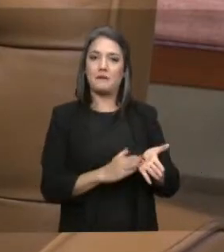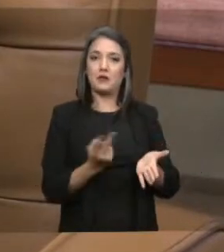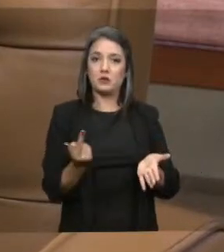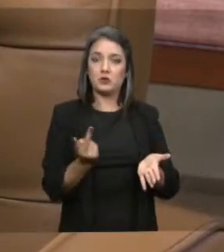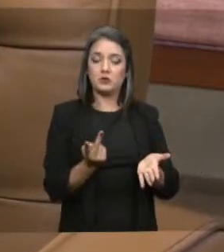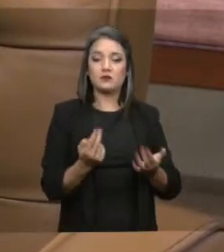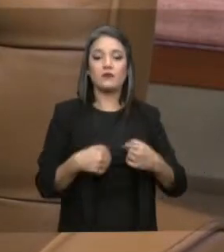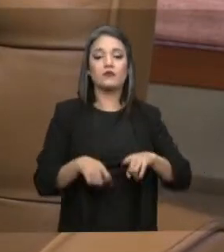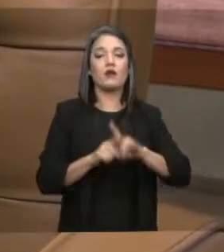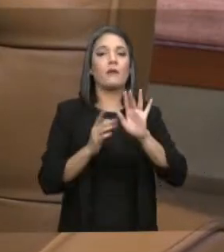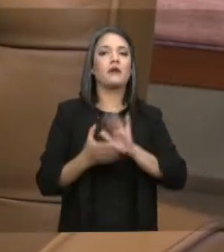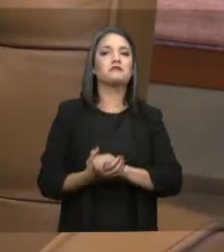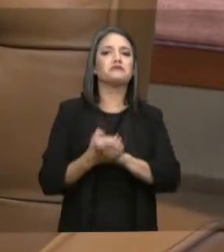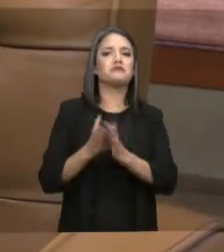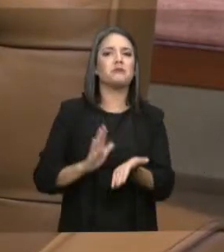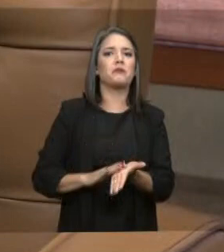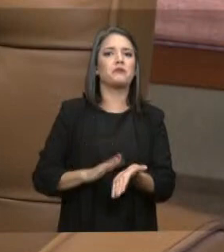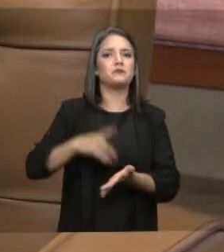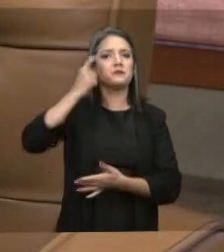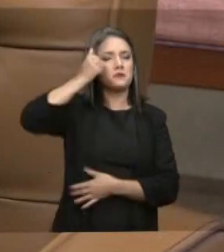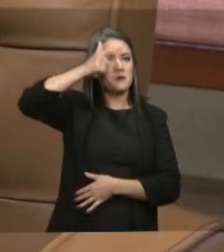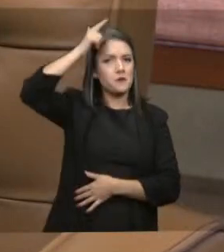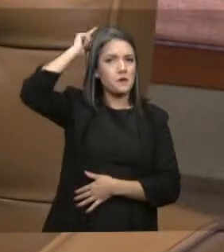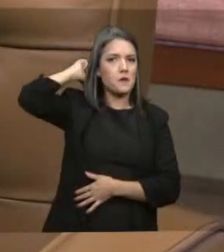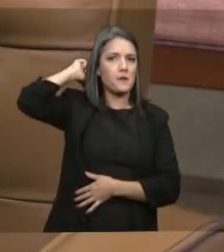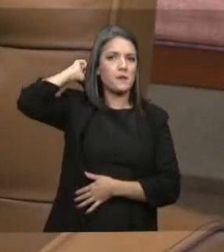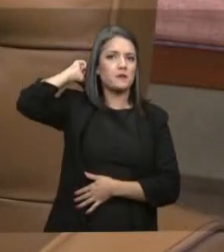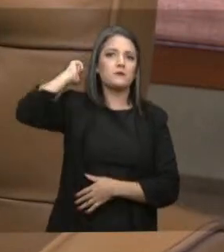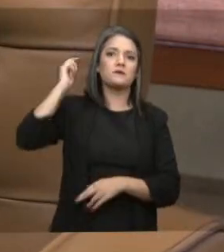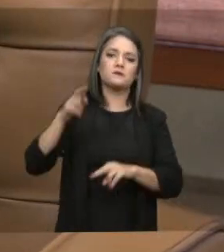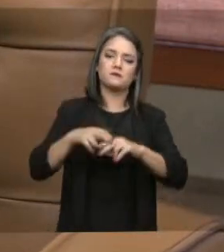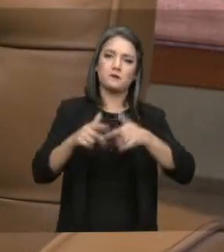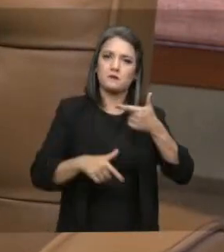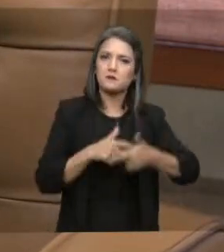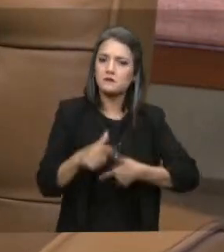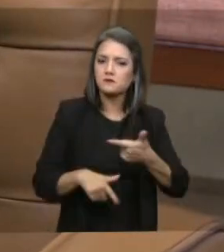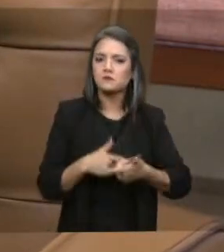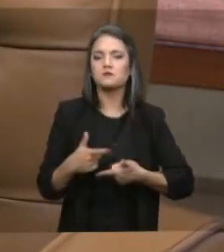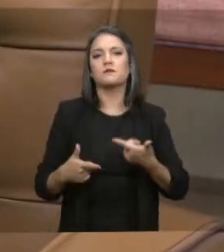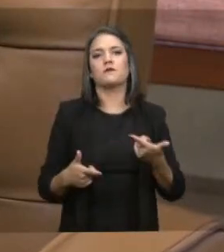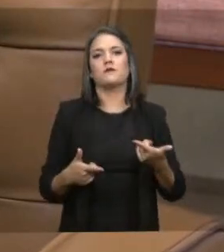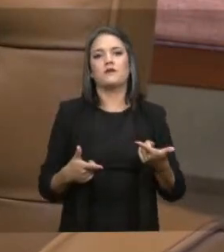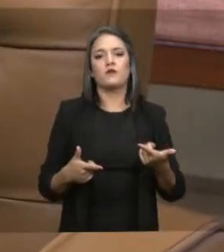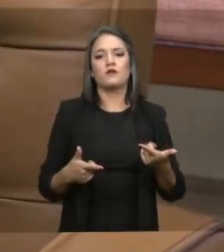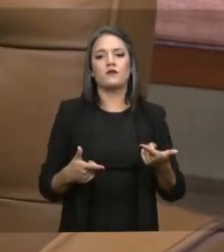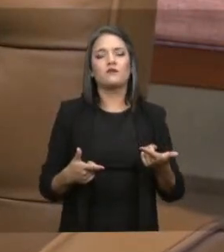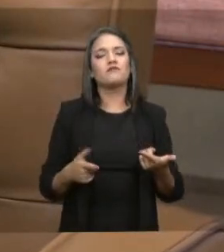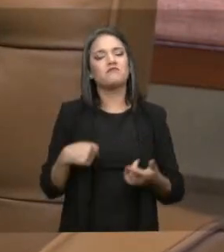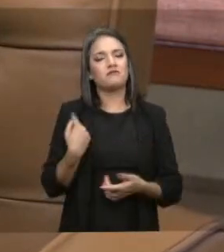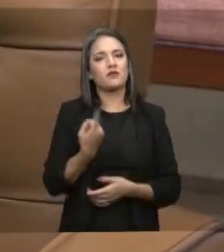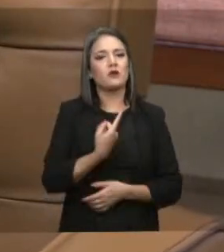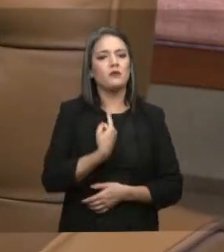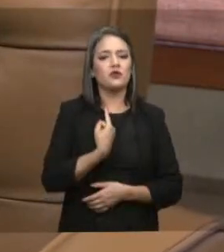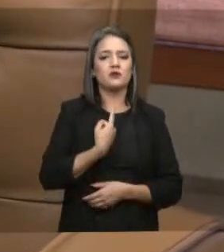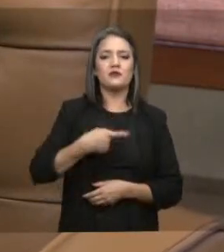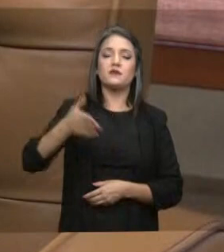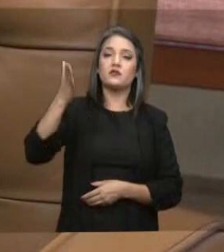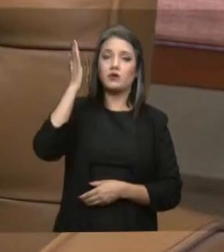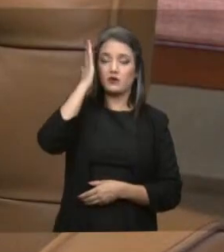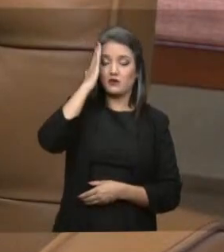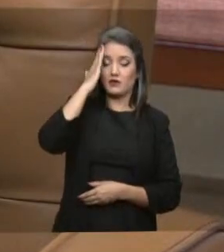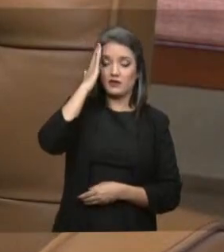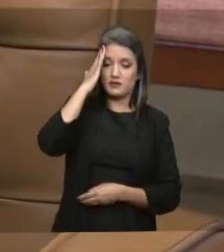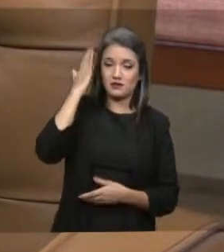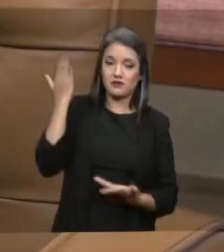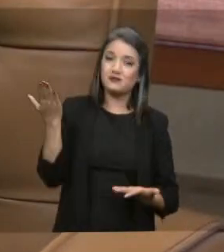os ministros do Alexandre por esse trabalho certamente nós sabemos que se trata de